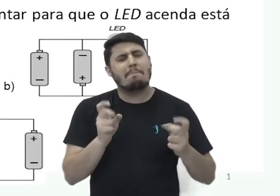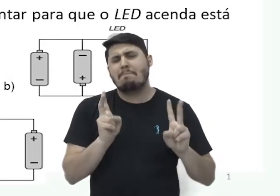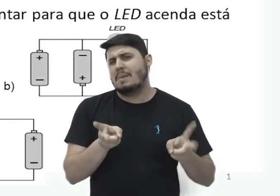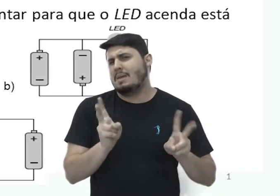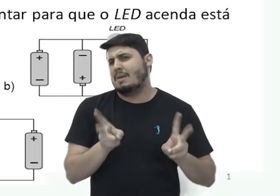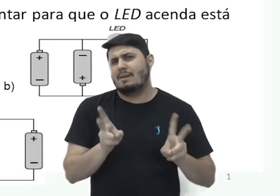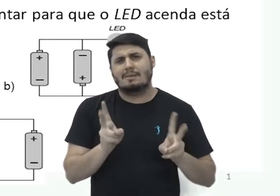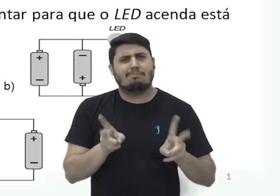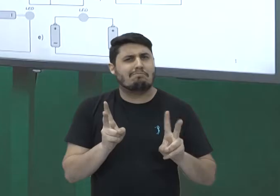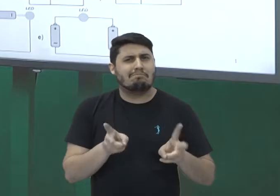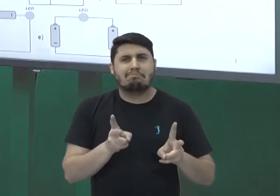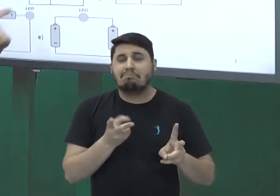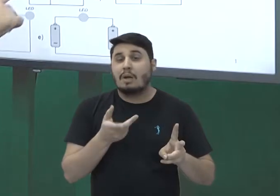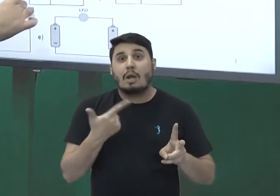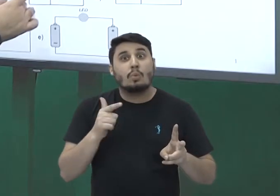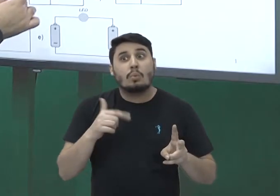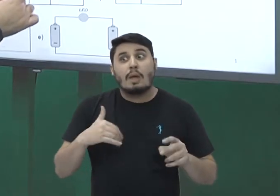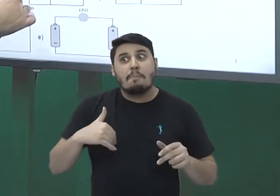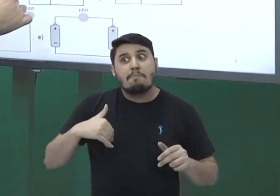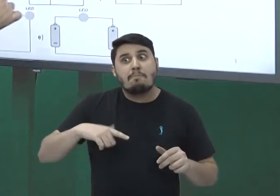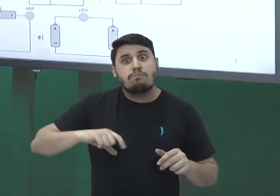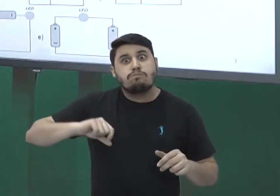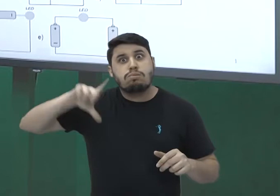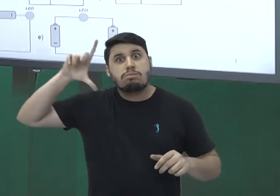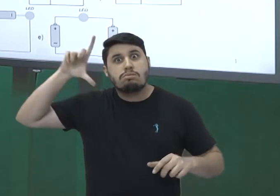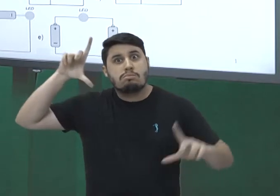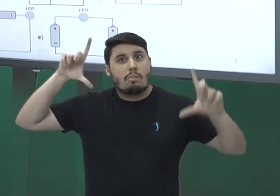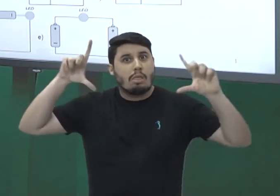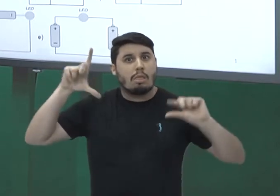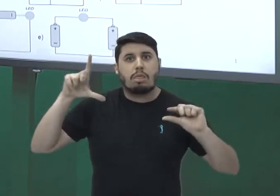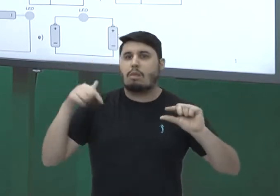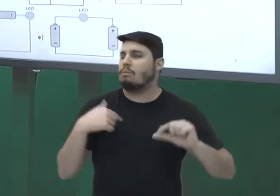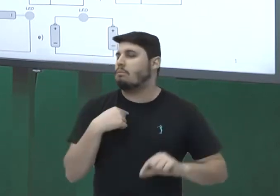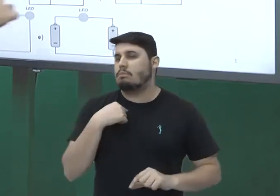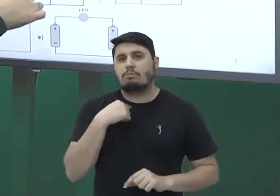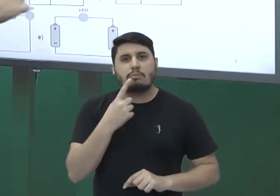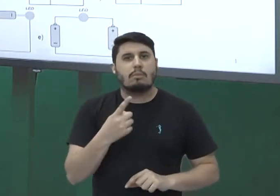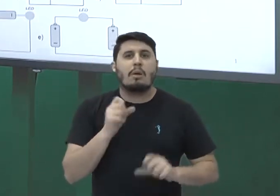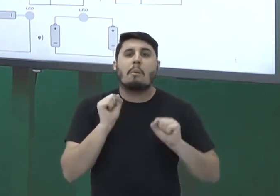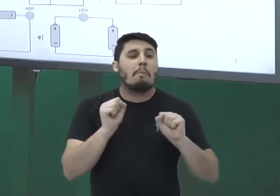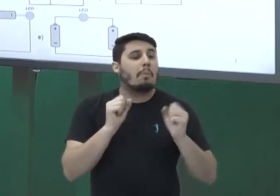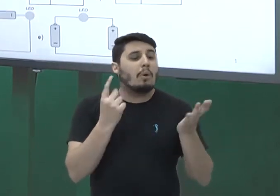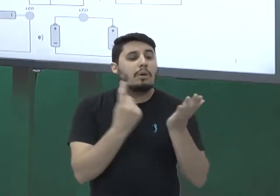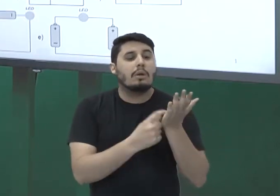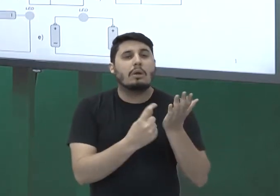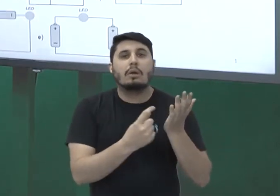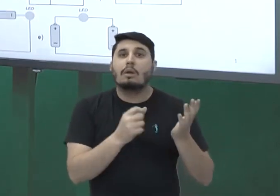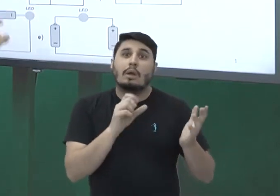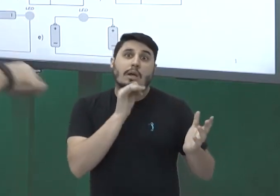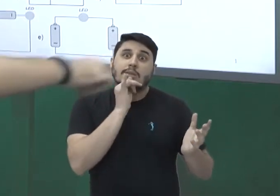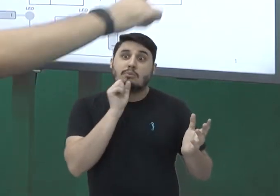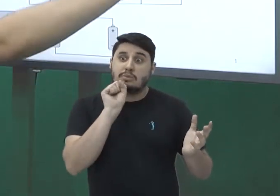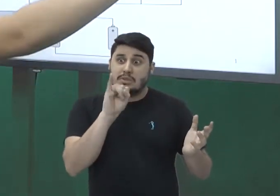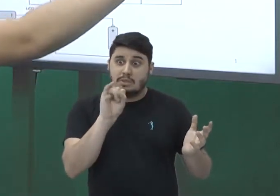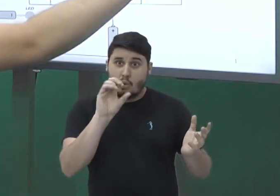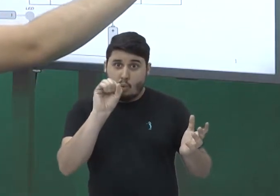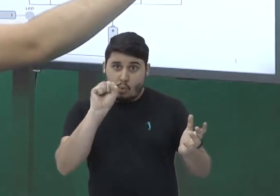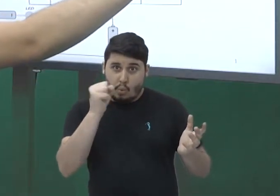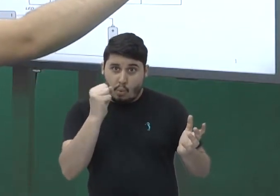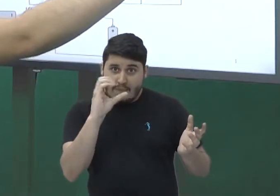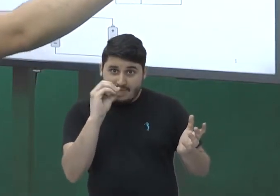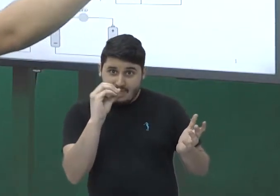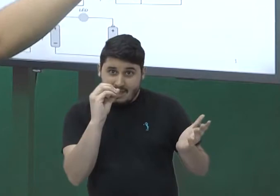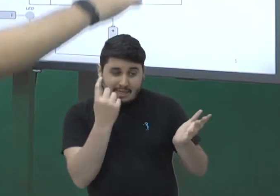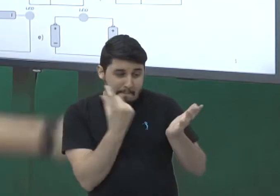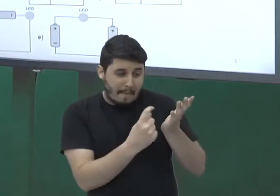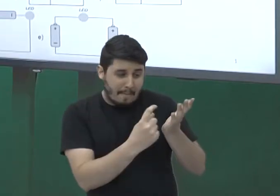mesma. Então não adianta, eu posso colocar 80 pilhas aqui. Se elas estiverem em paralelo, a